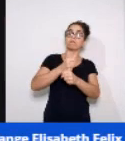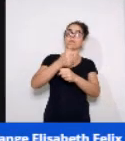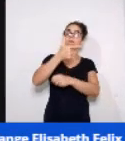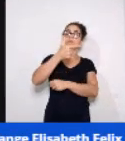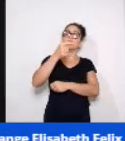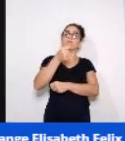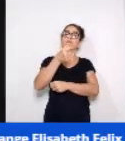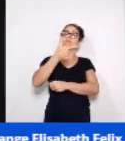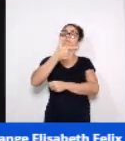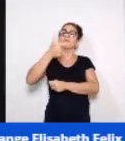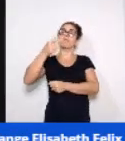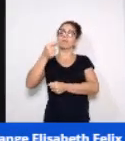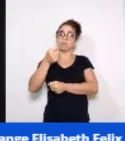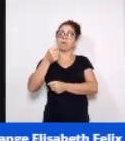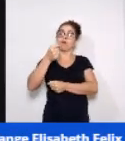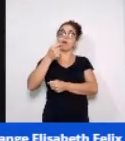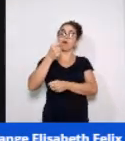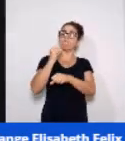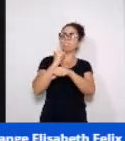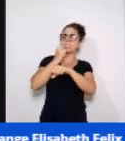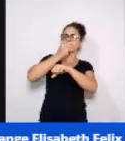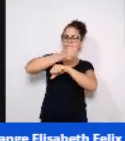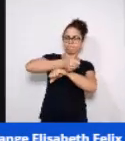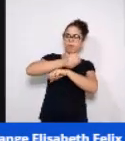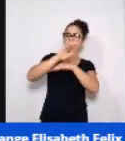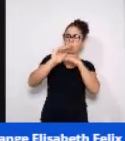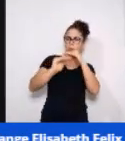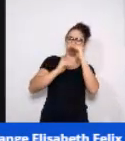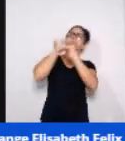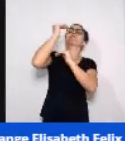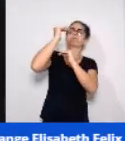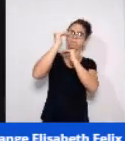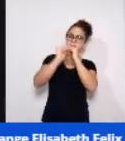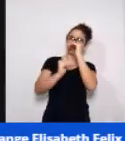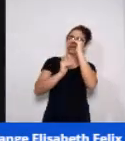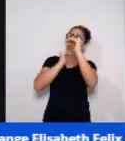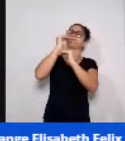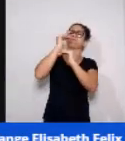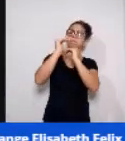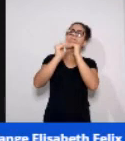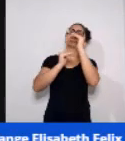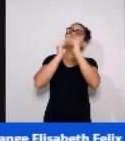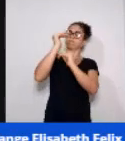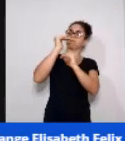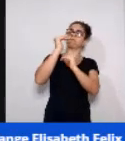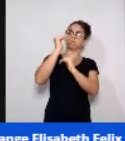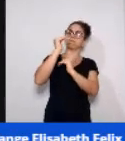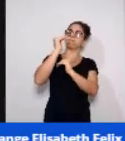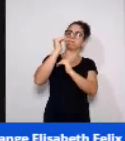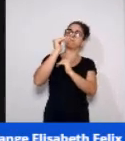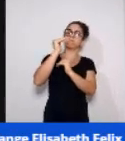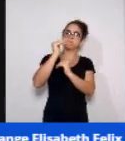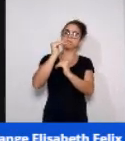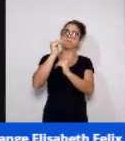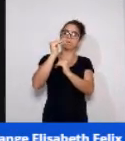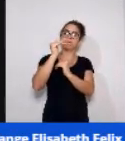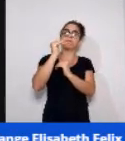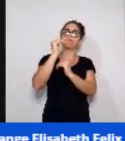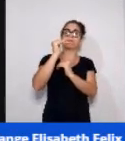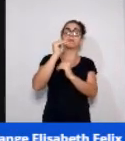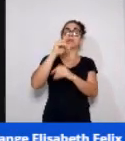que foi um ano de superação. Superamos bastante coisa, pelo que você já pode perceber por meio da minha fala, né, e